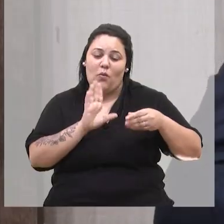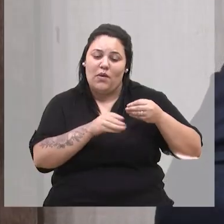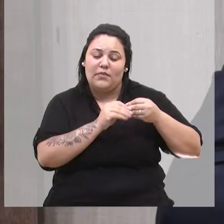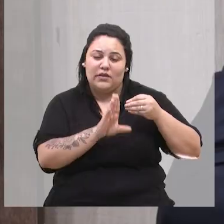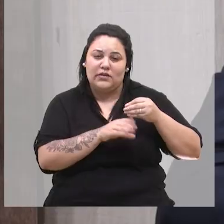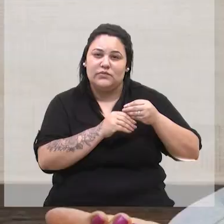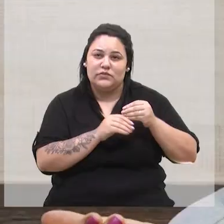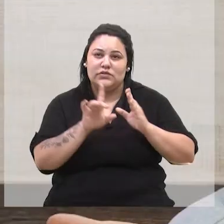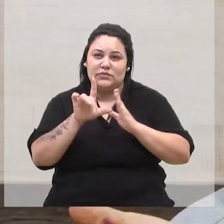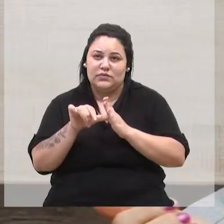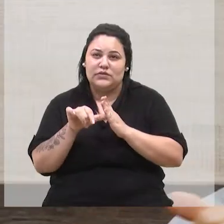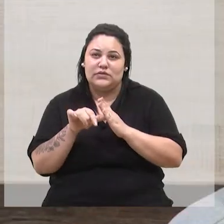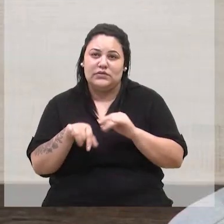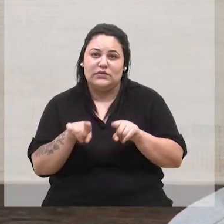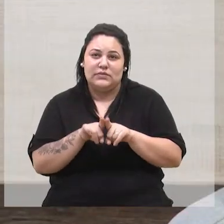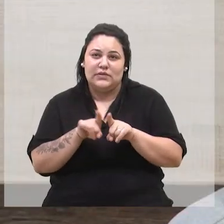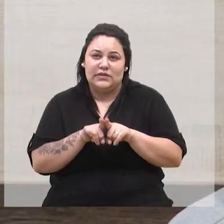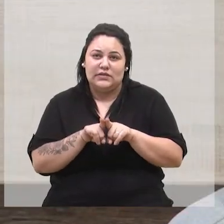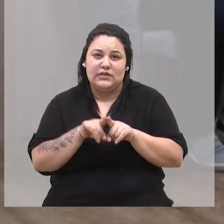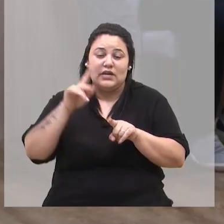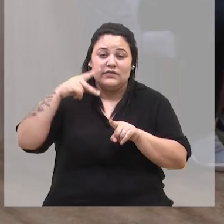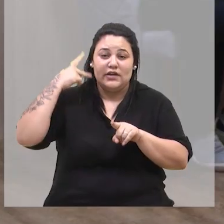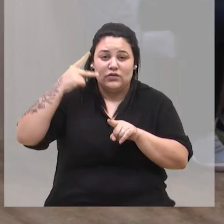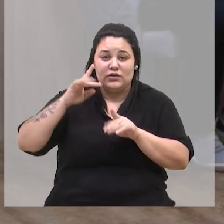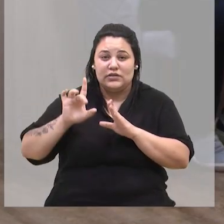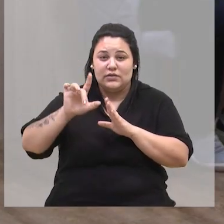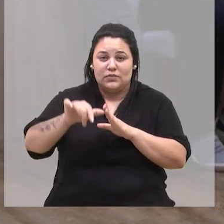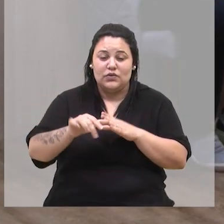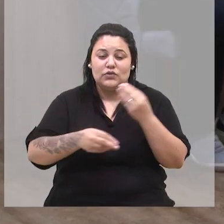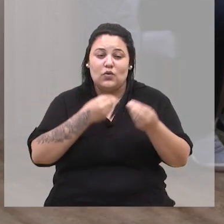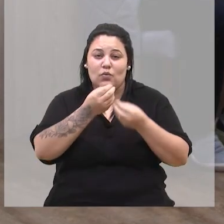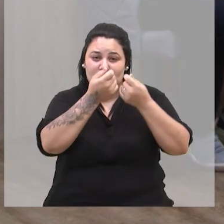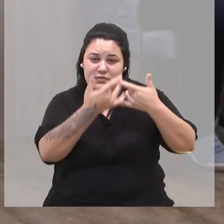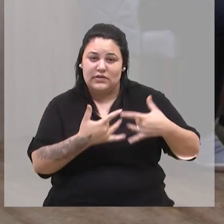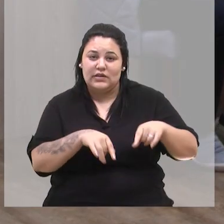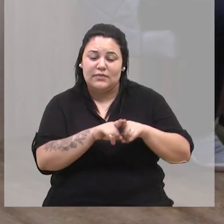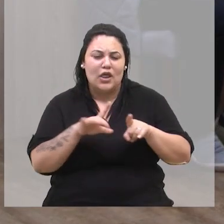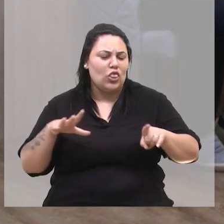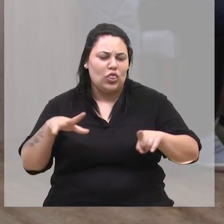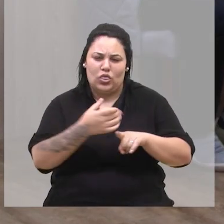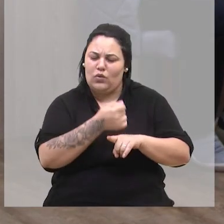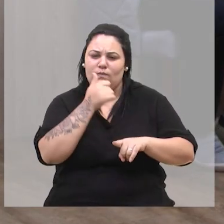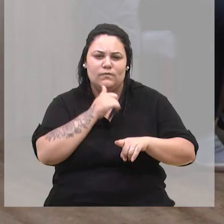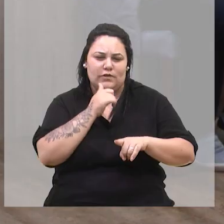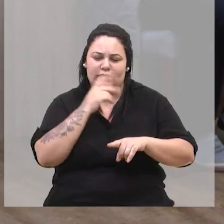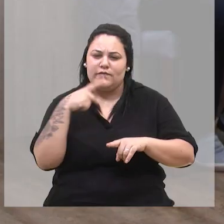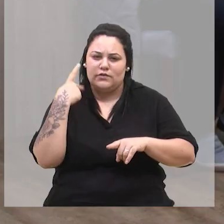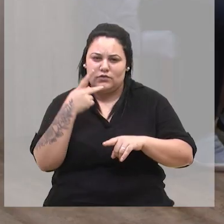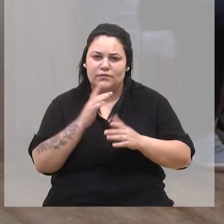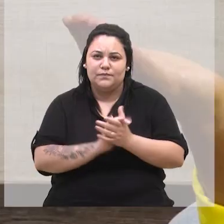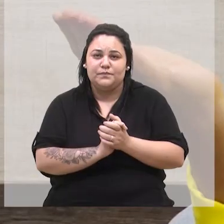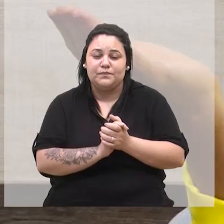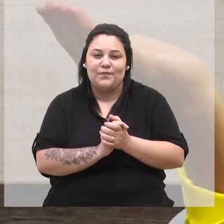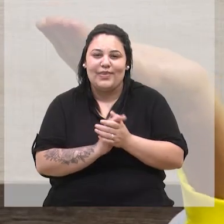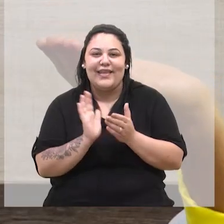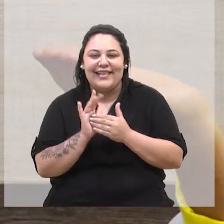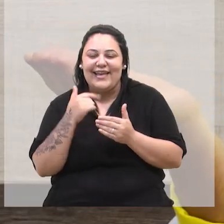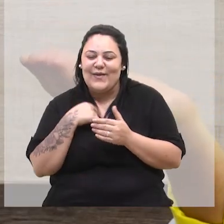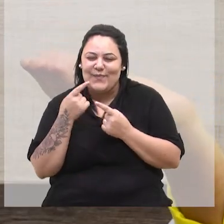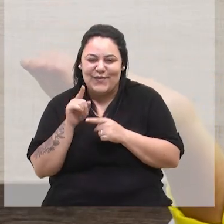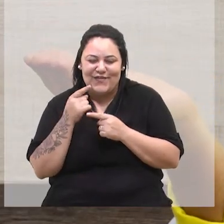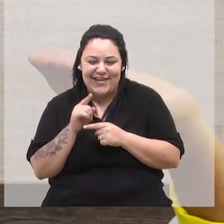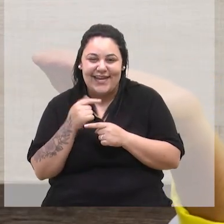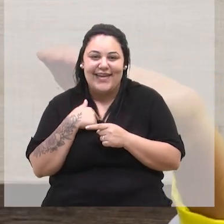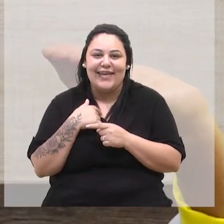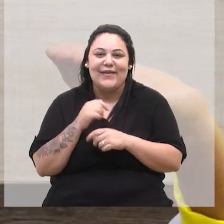apêndices. Todas as inclusive mulheres as vereadoras posteriores, como eu citei. Todas elas. Como eu citei ali. Eu até provoquei que espero que alguém